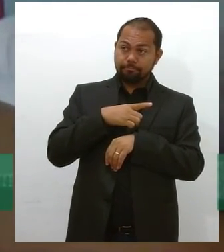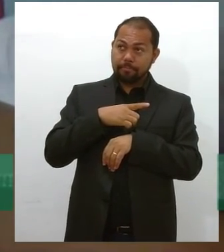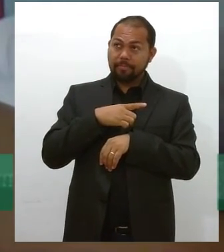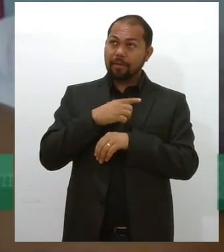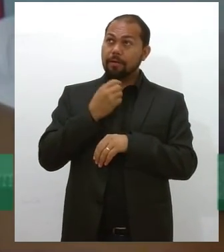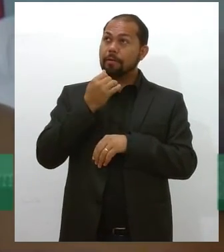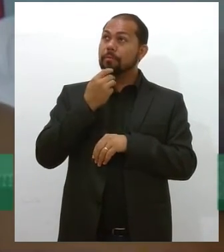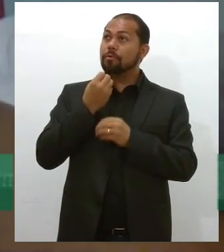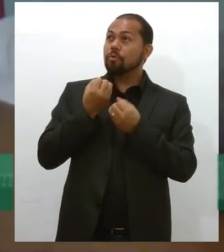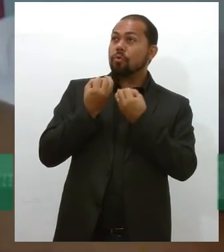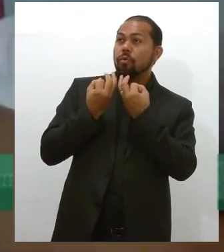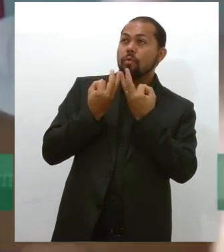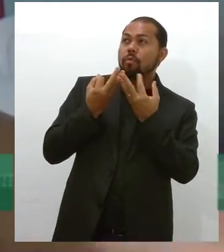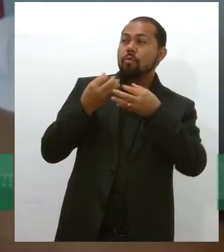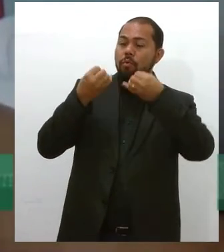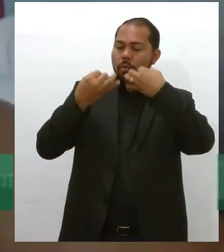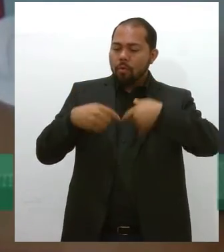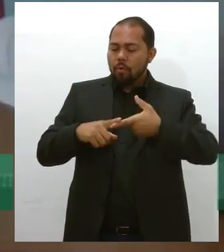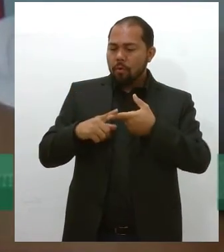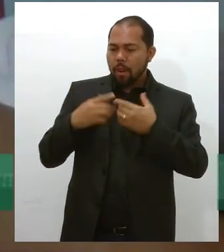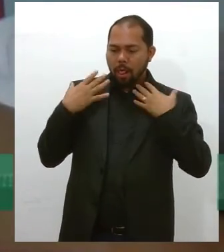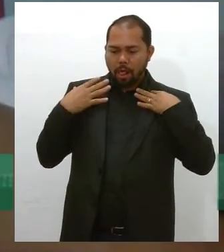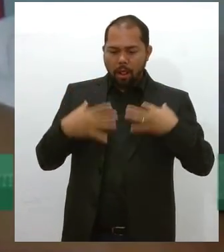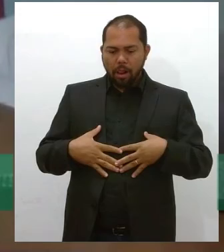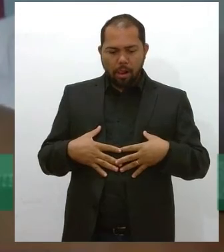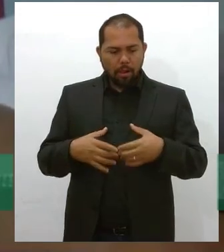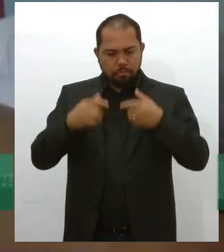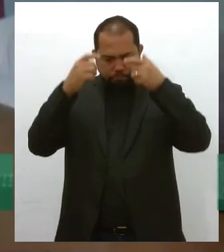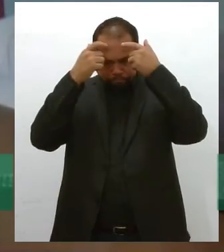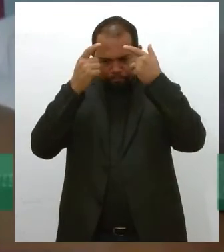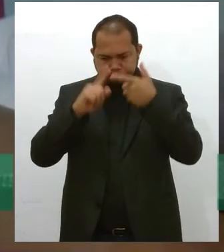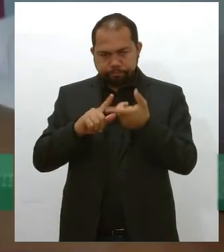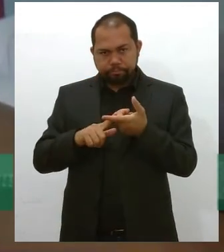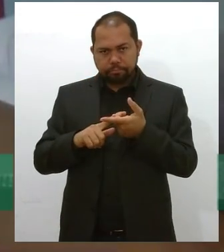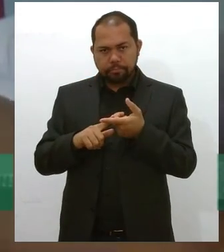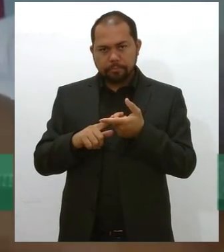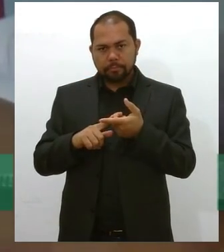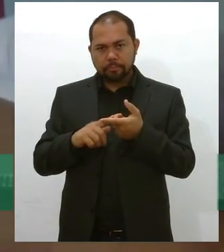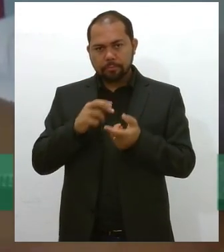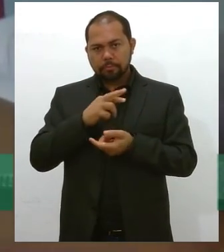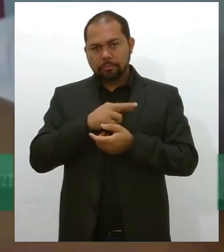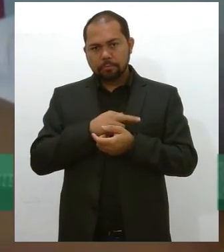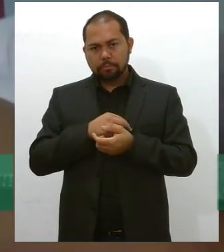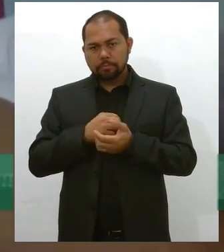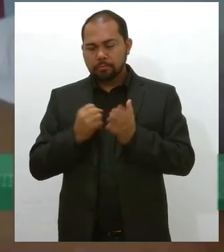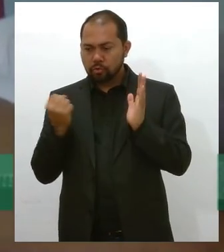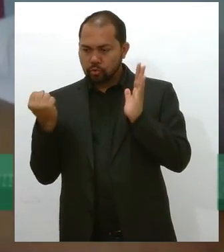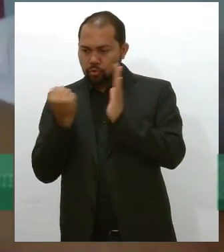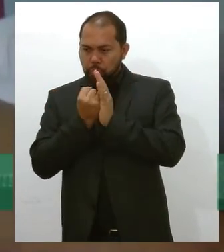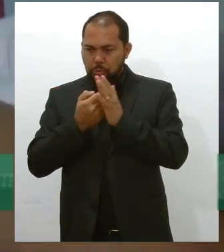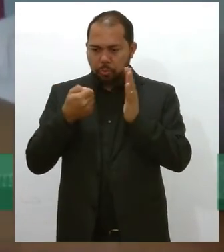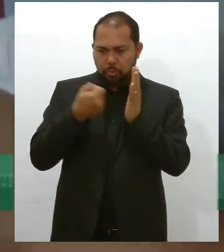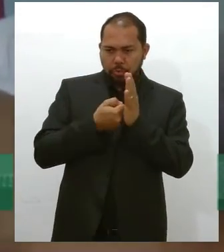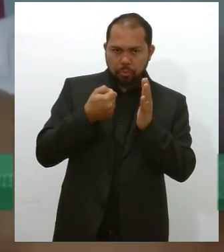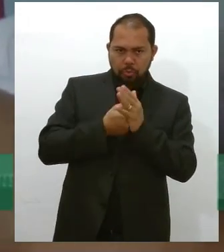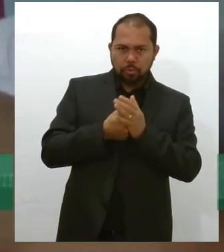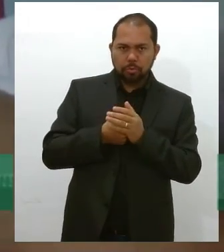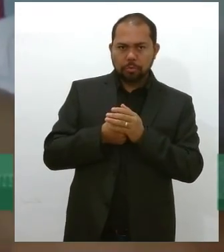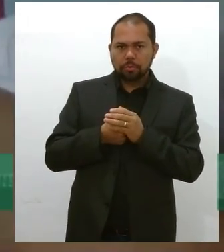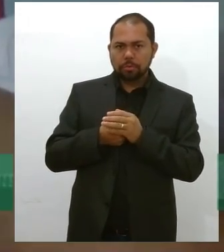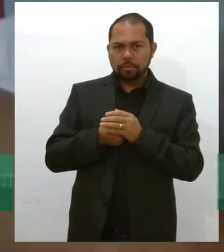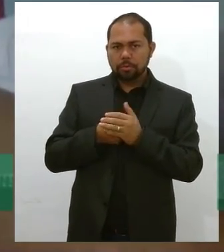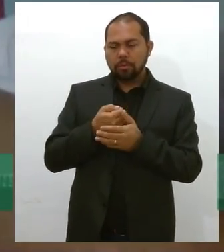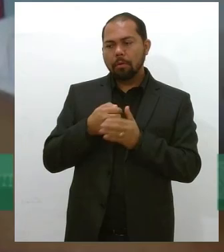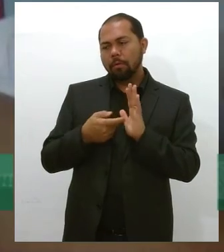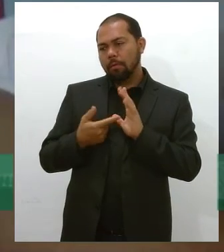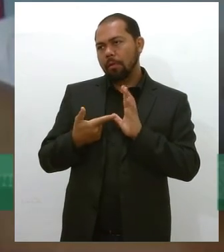muitos aspectos, a tal religião oficial era defendida, embora que não fosse proibida outras manifestações, mas a